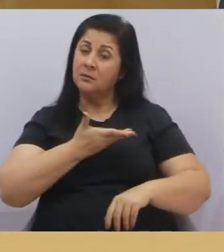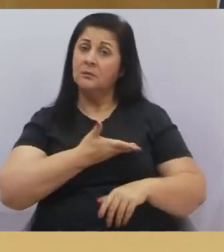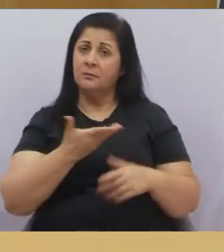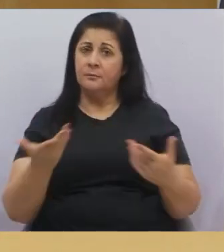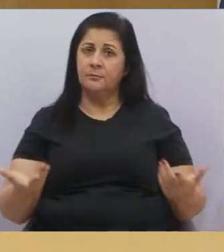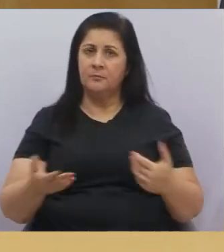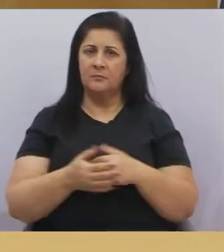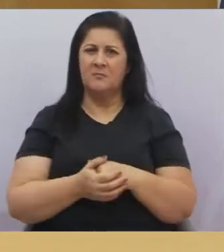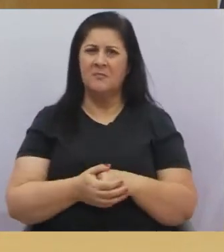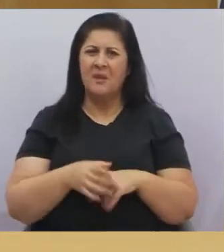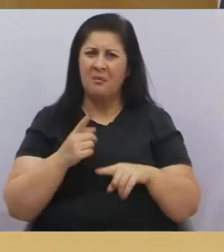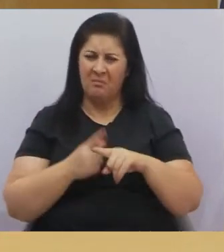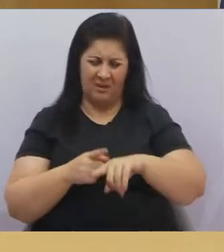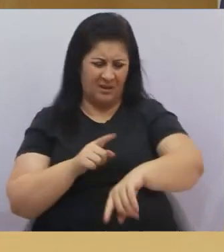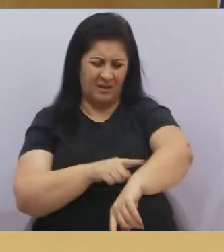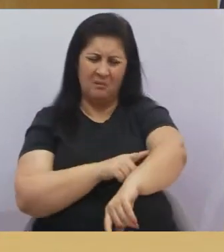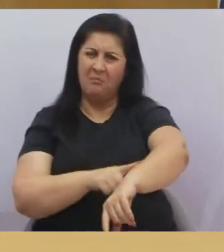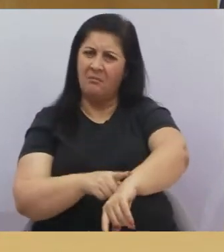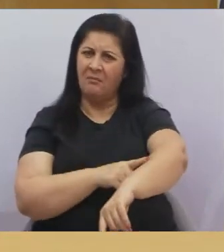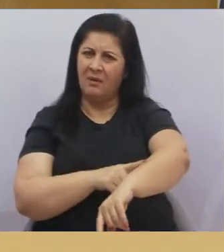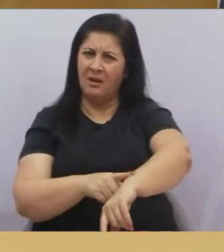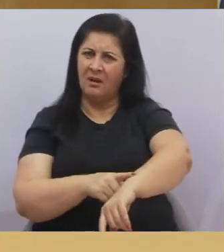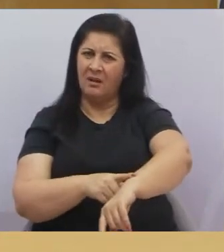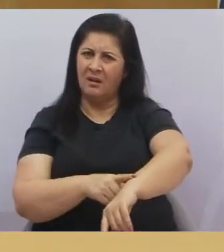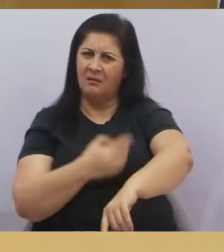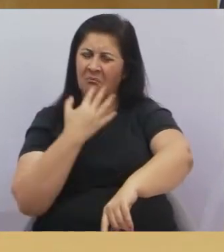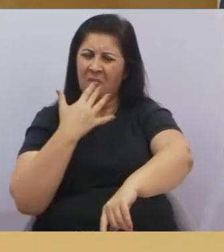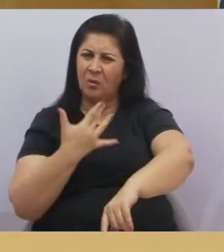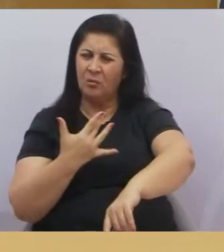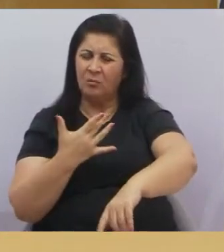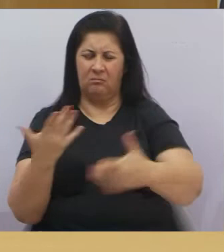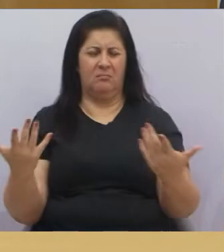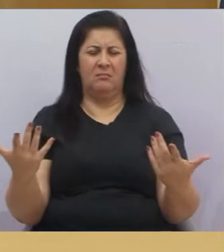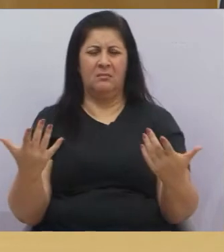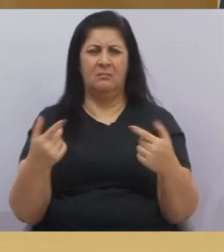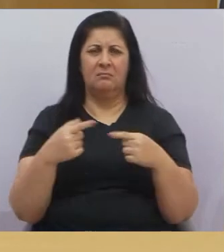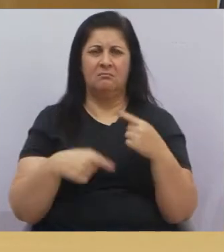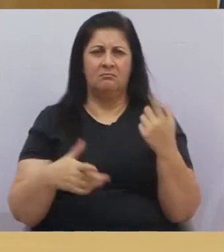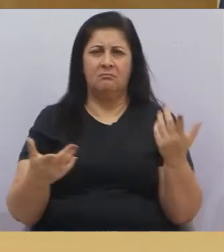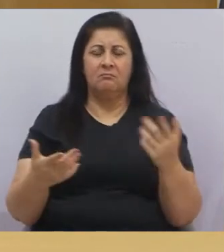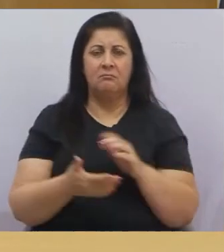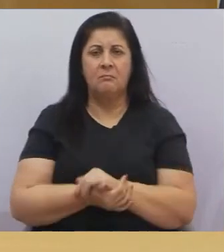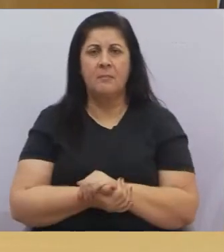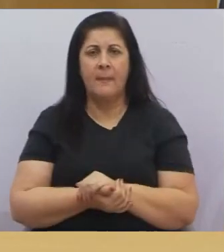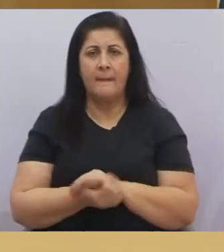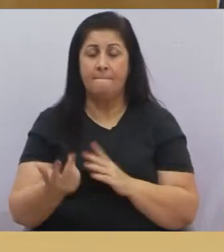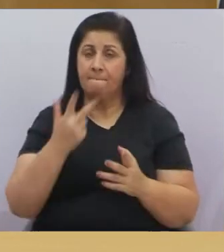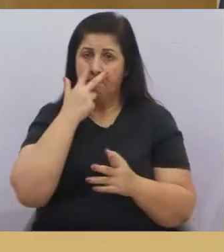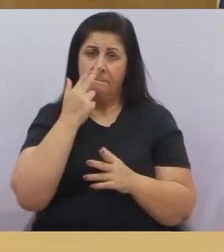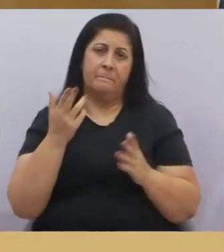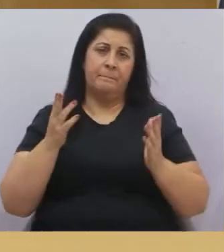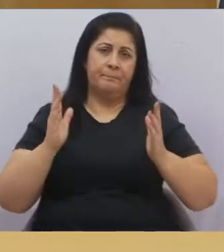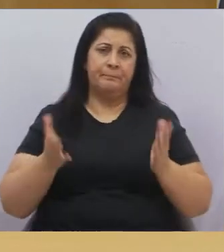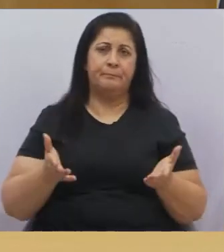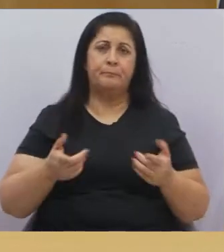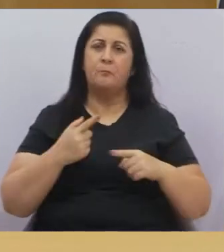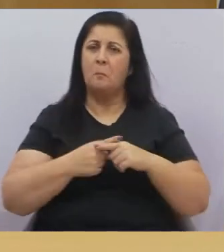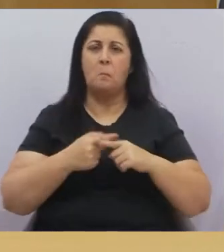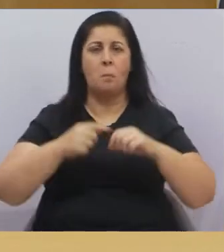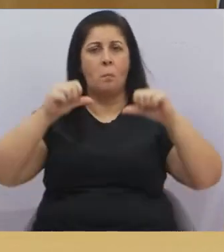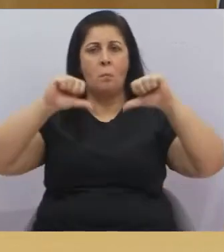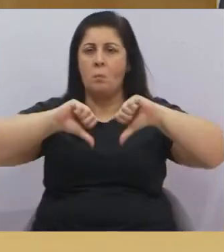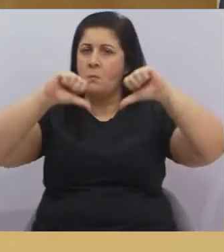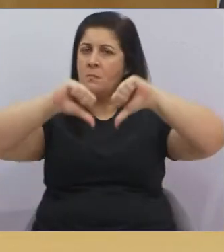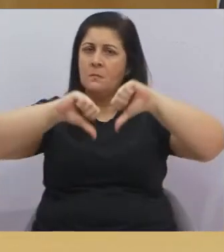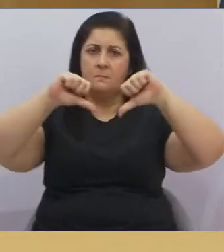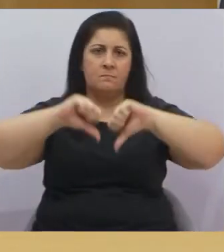cor da pele, né? Então, realmente, eu acho que o preconceito já está mais do que na hora, está parecendo que a coisa está piorando, né? De vez